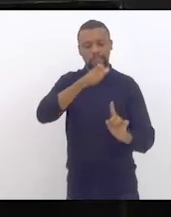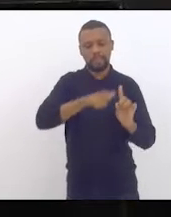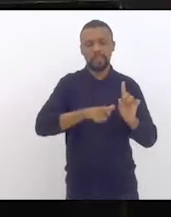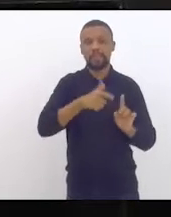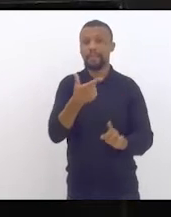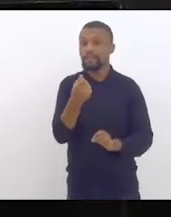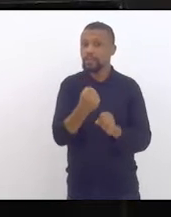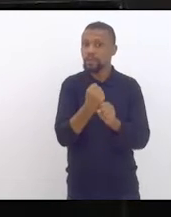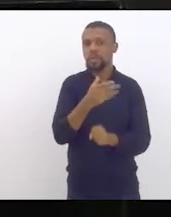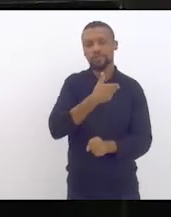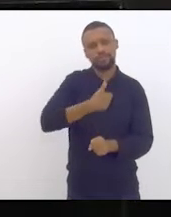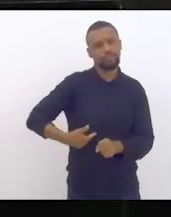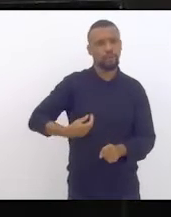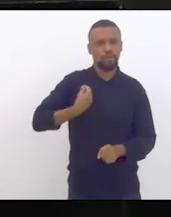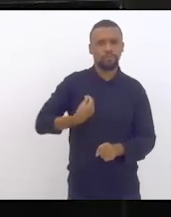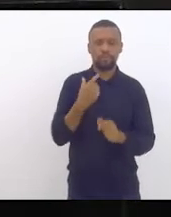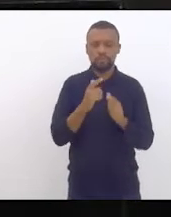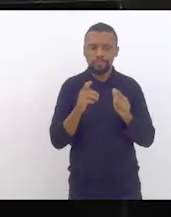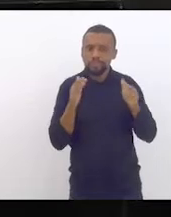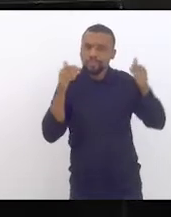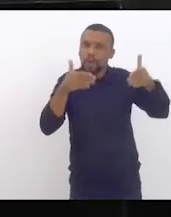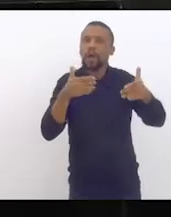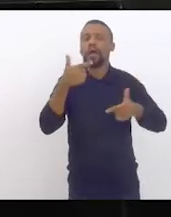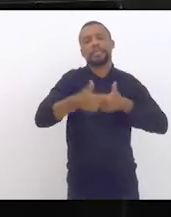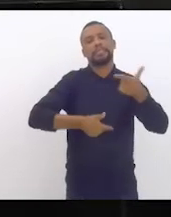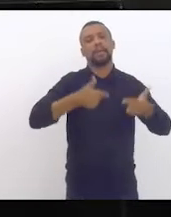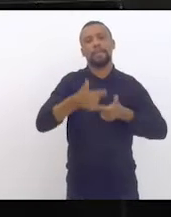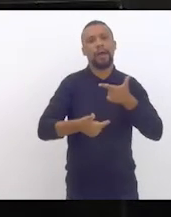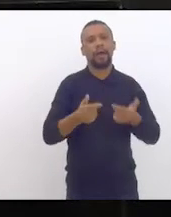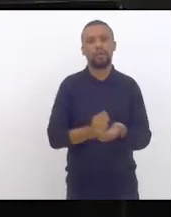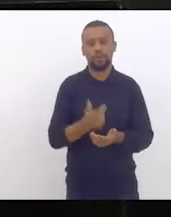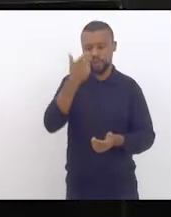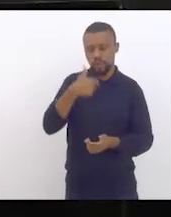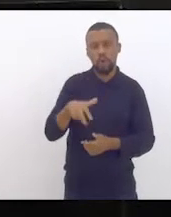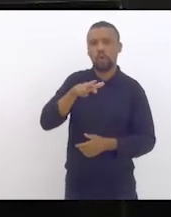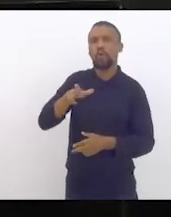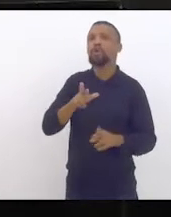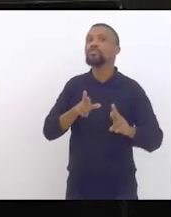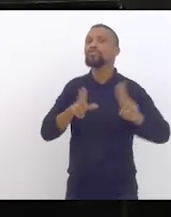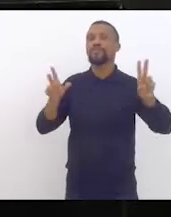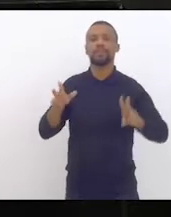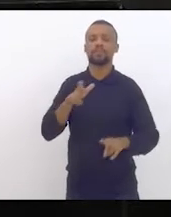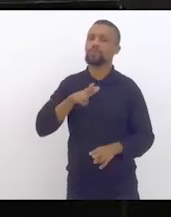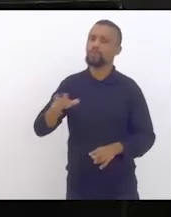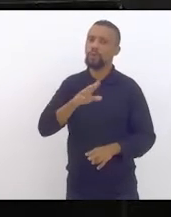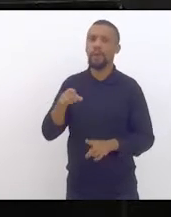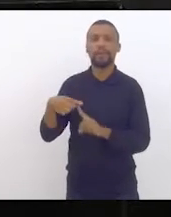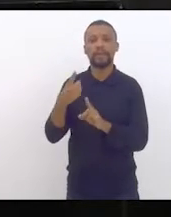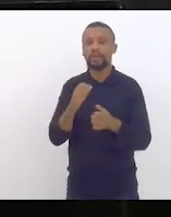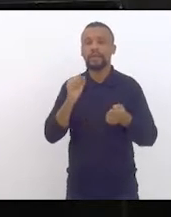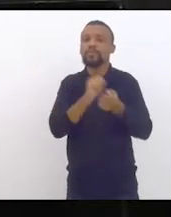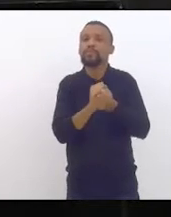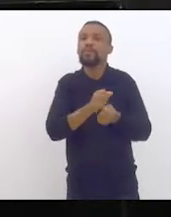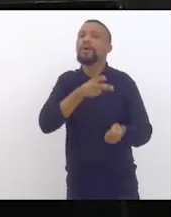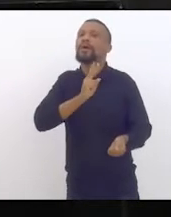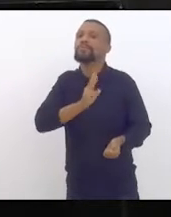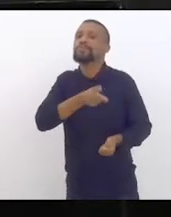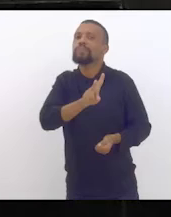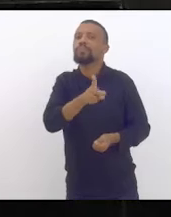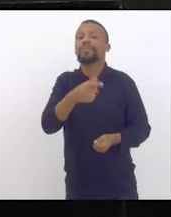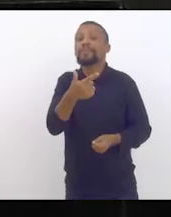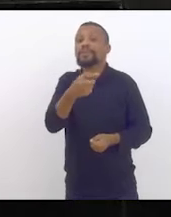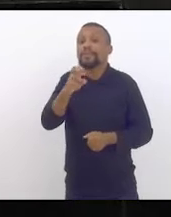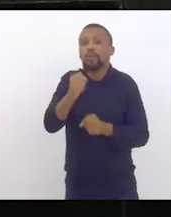20 anos de vida pública e de entrega de serviços e eu não sou diferente disso porque sempre o acompanhei e tenho